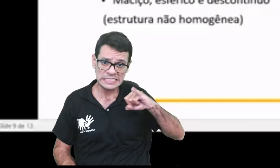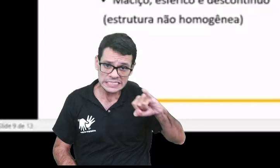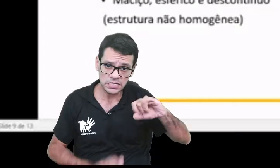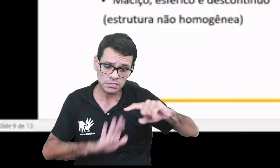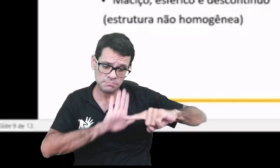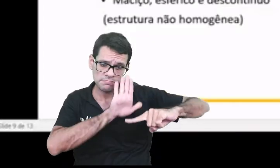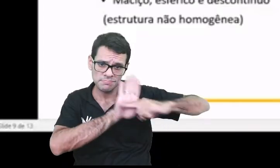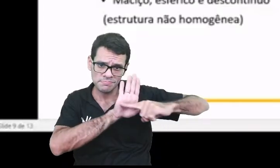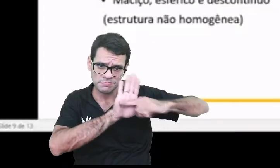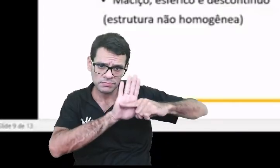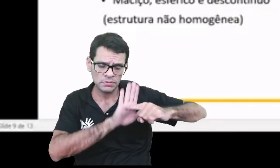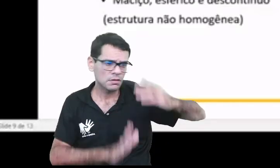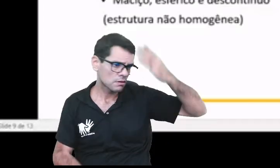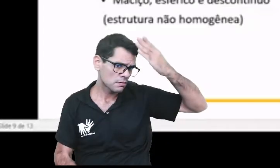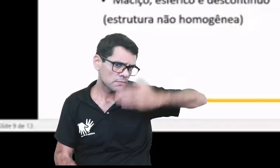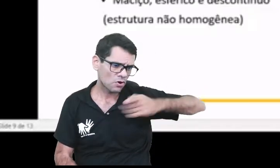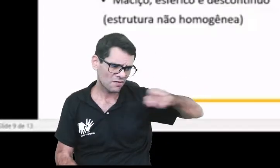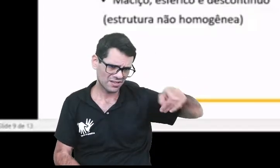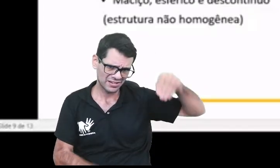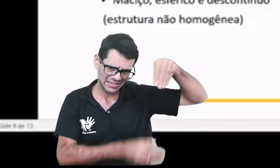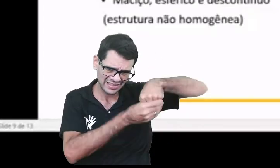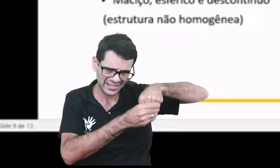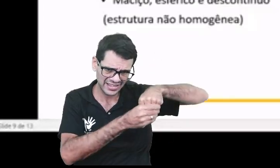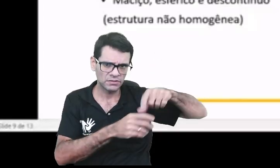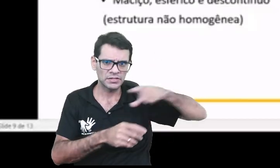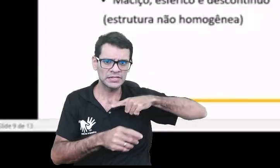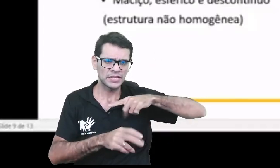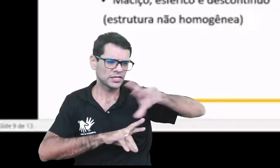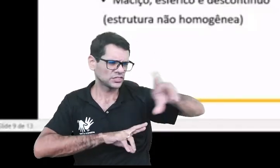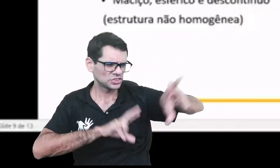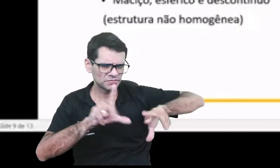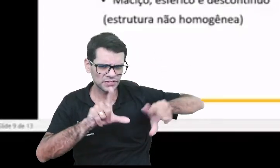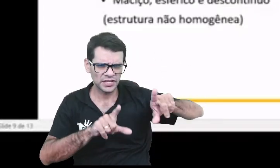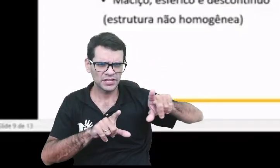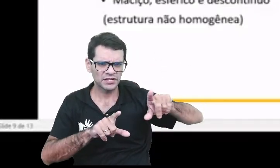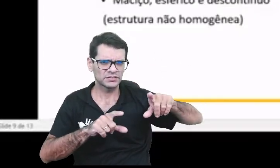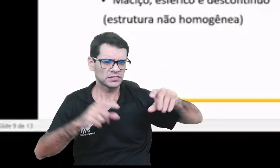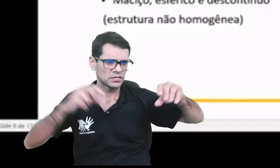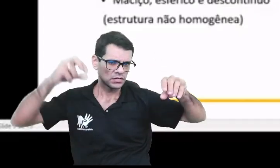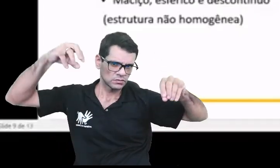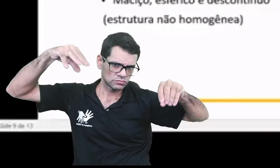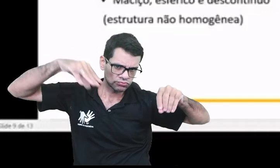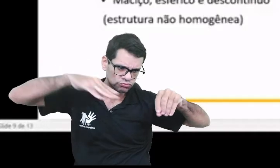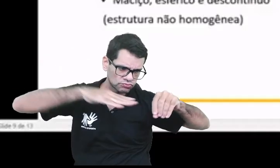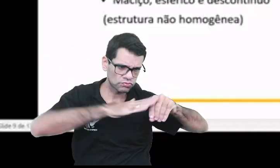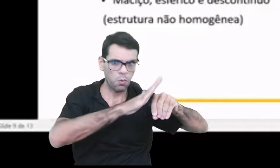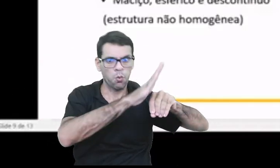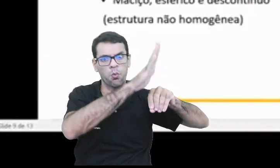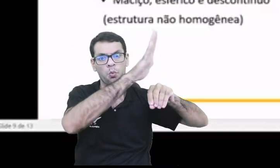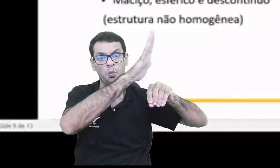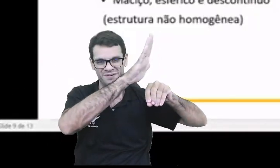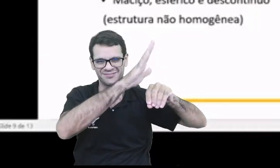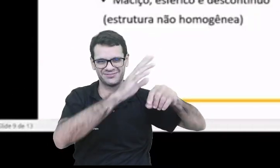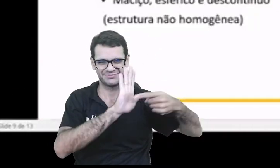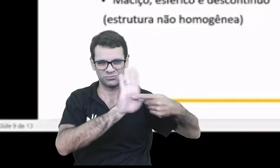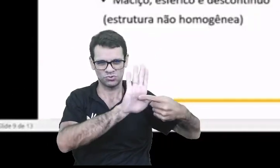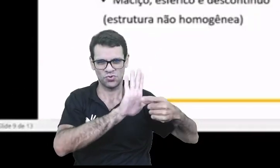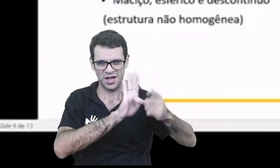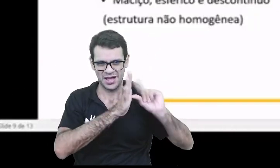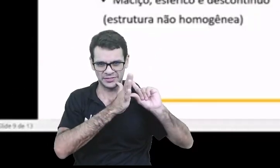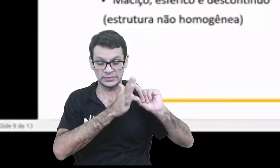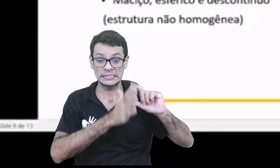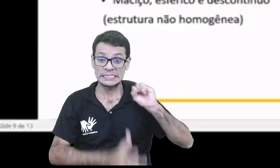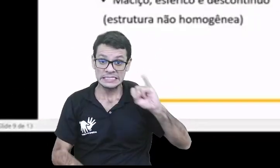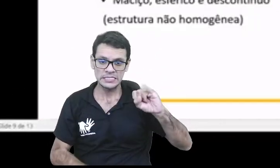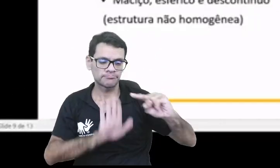ele prova ali dentro dos desvios dos raios catódicos, se ele tem partículas